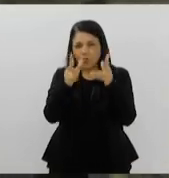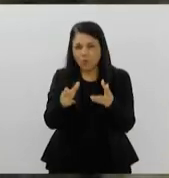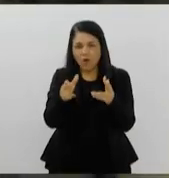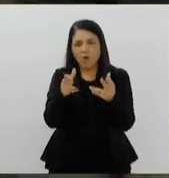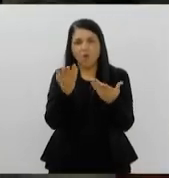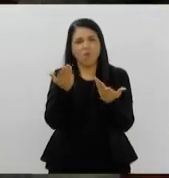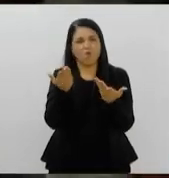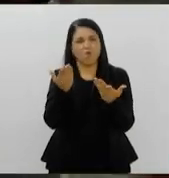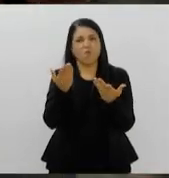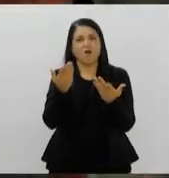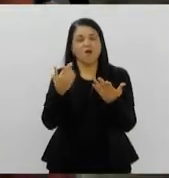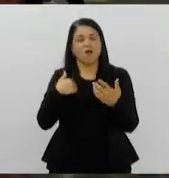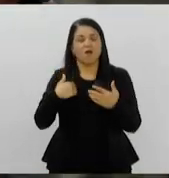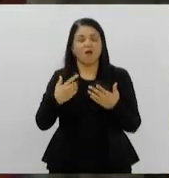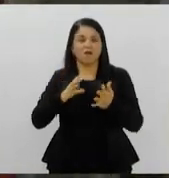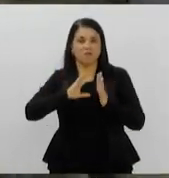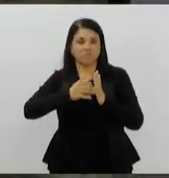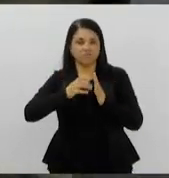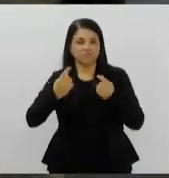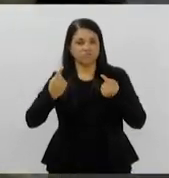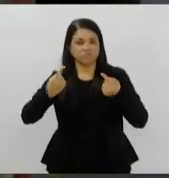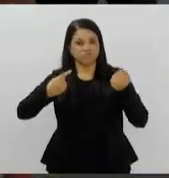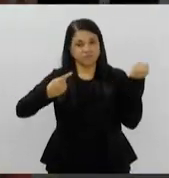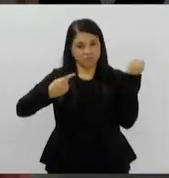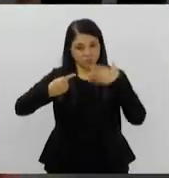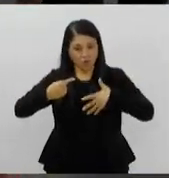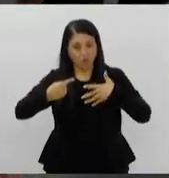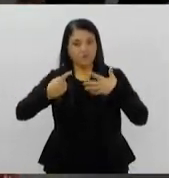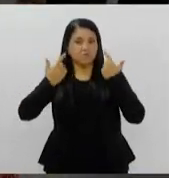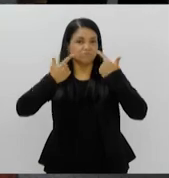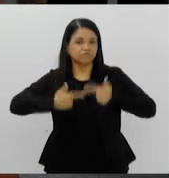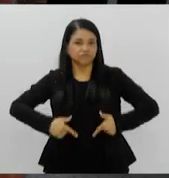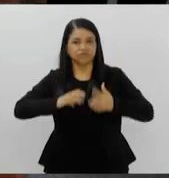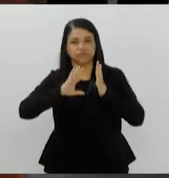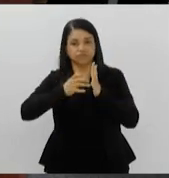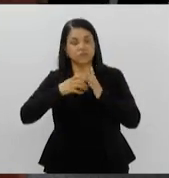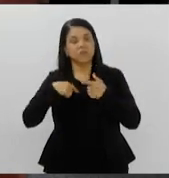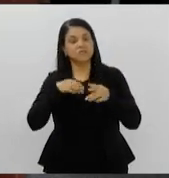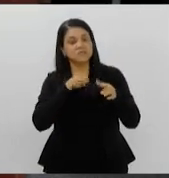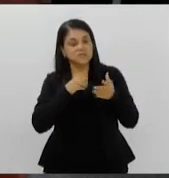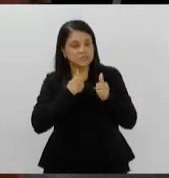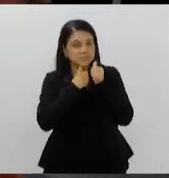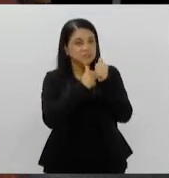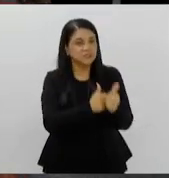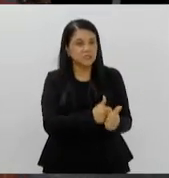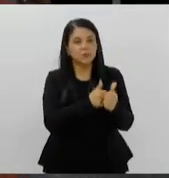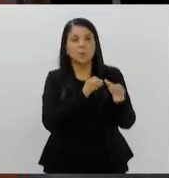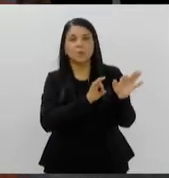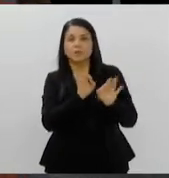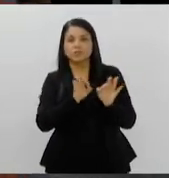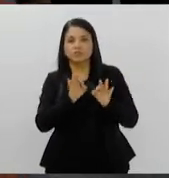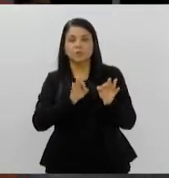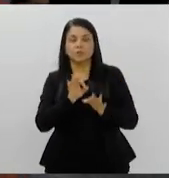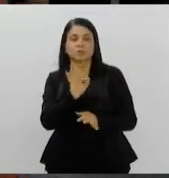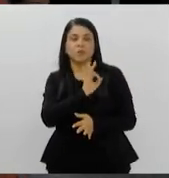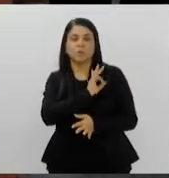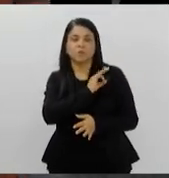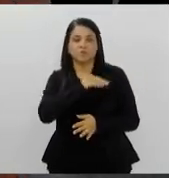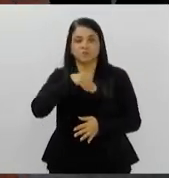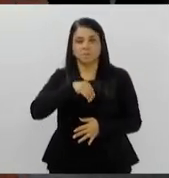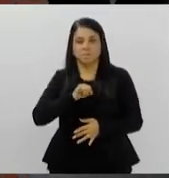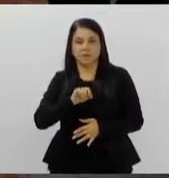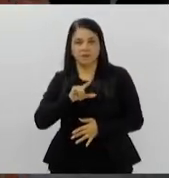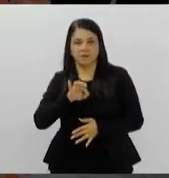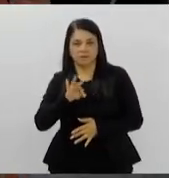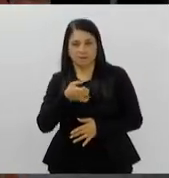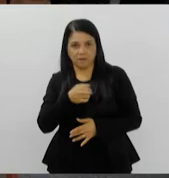colégios militares, eles podem existir, mas tem que seguir o planejamento da própria Polícia Militar, que tem a ver com o seu orçamento, com a sua disponibilidade de